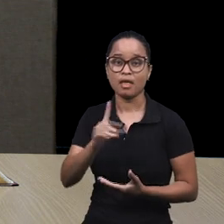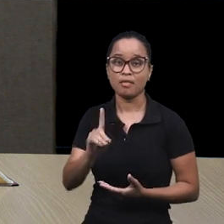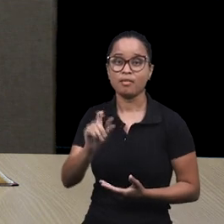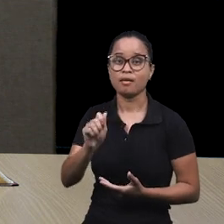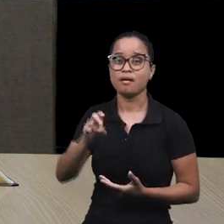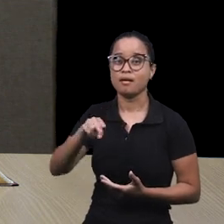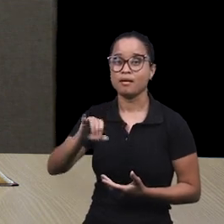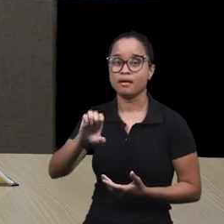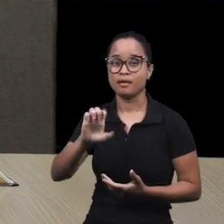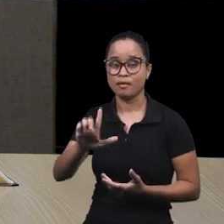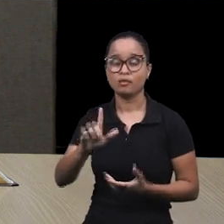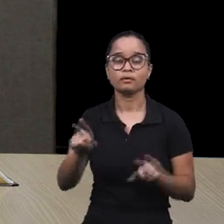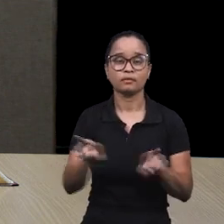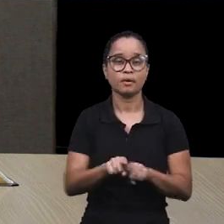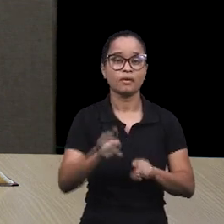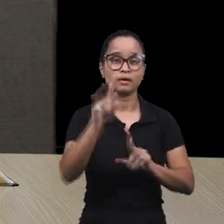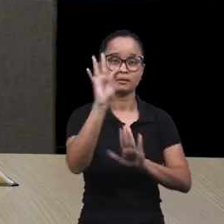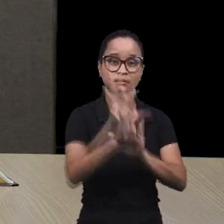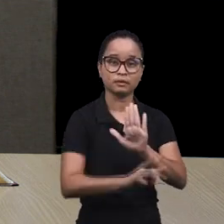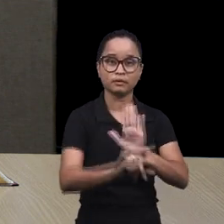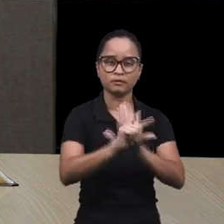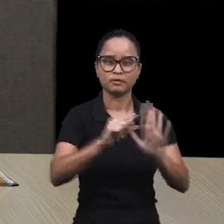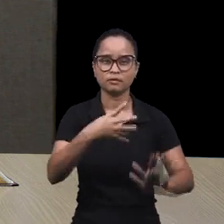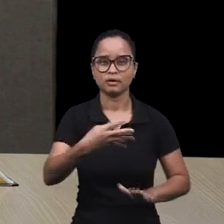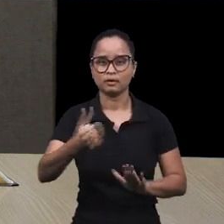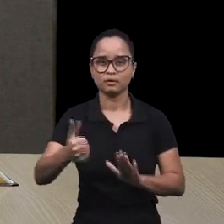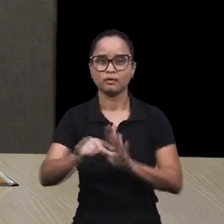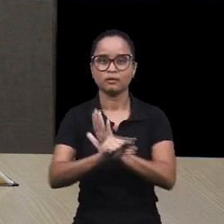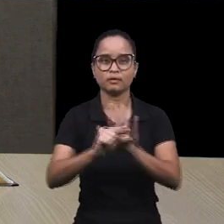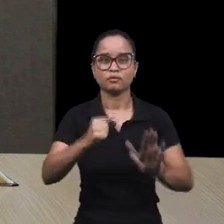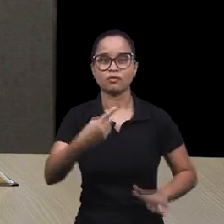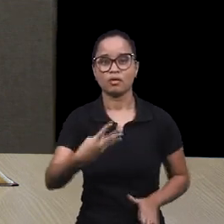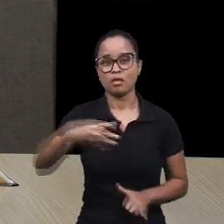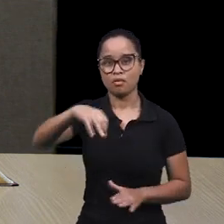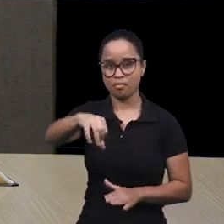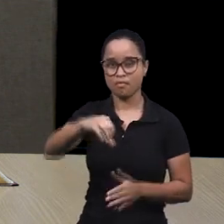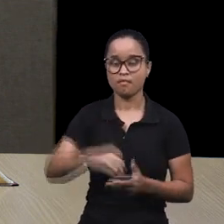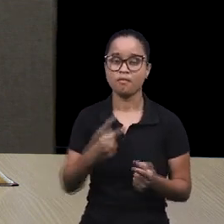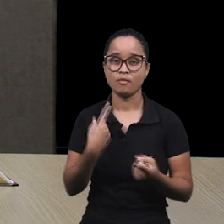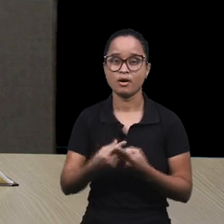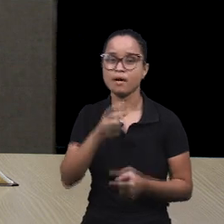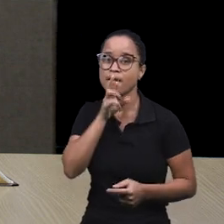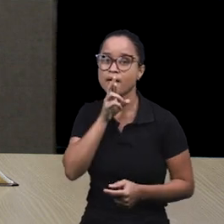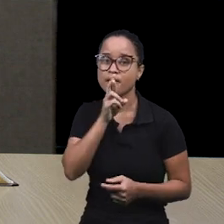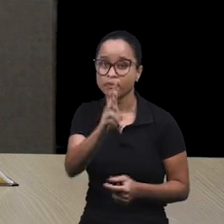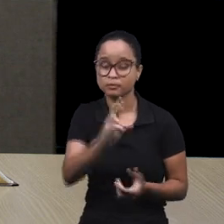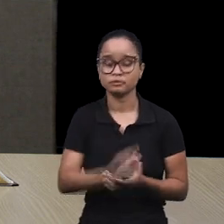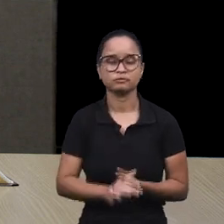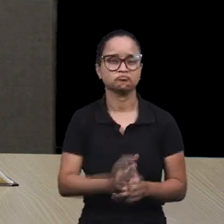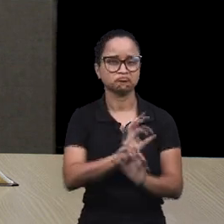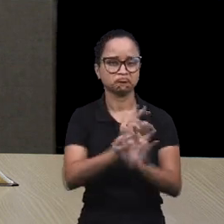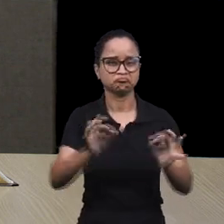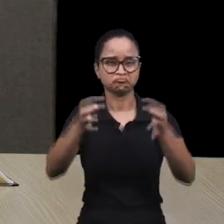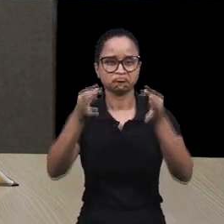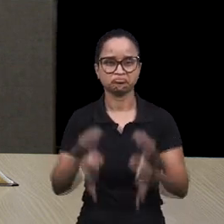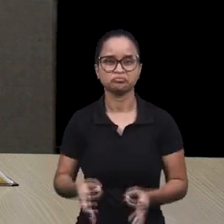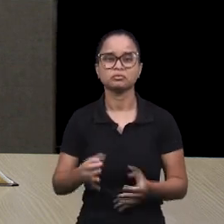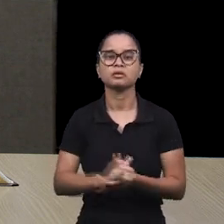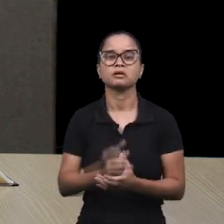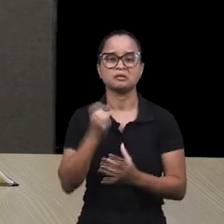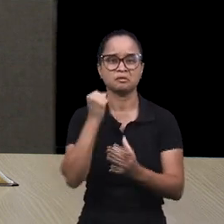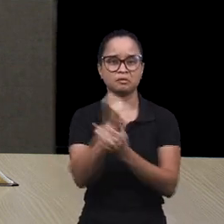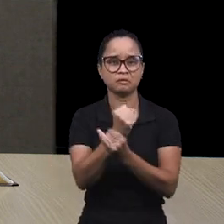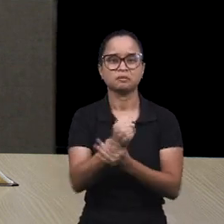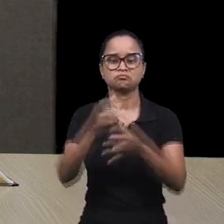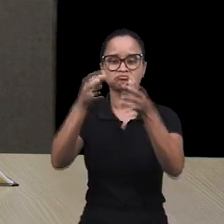ali, muito bem citados, os textos, do verso 41, do verso 49, numa resposta muito concisa e uma resposta